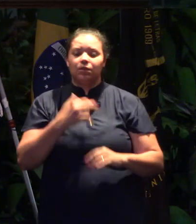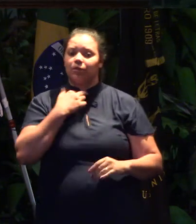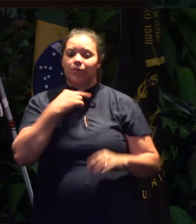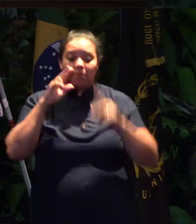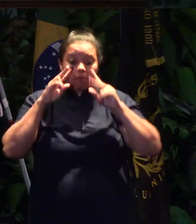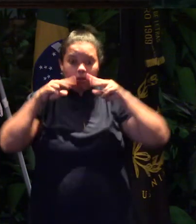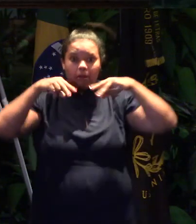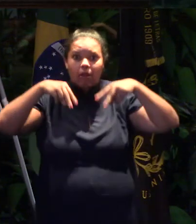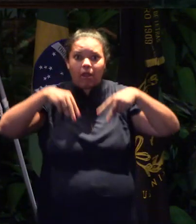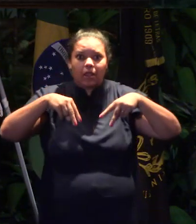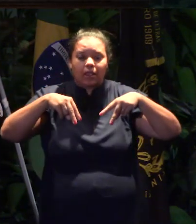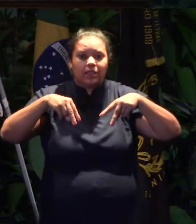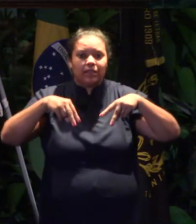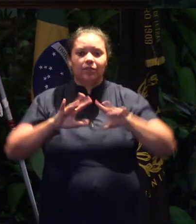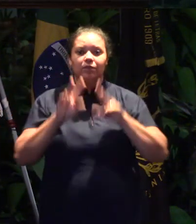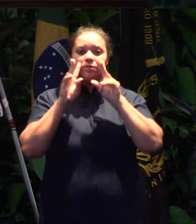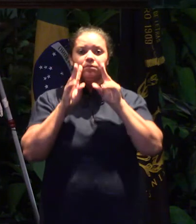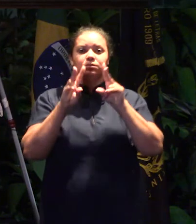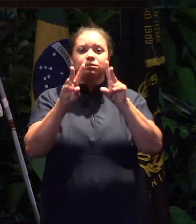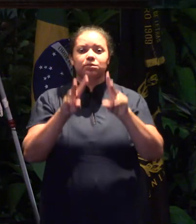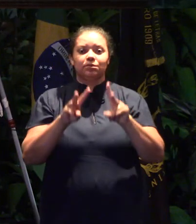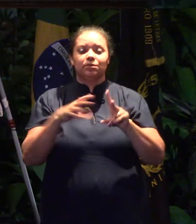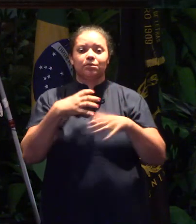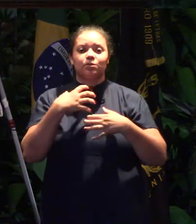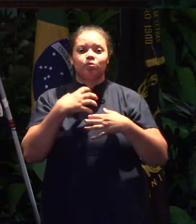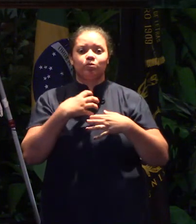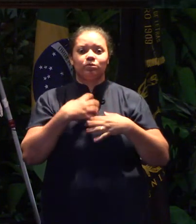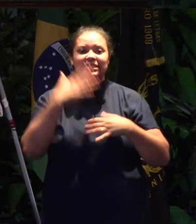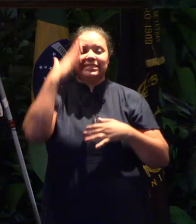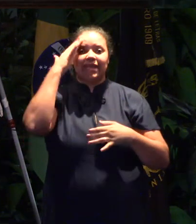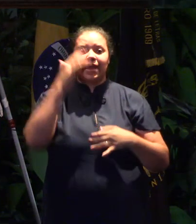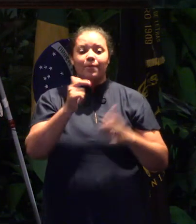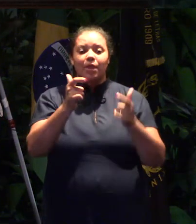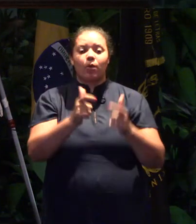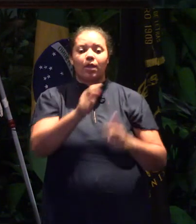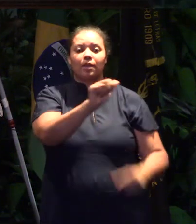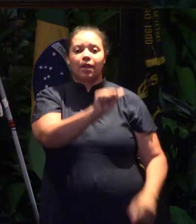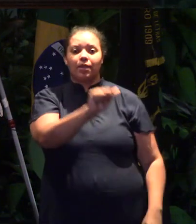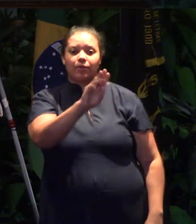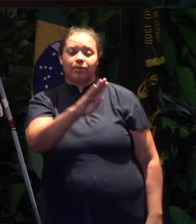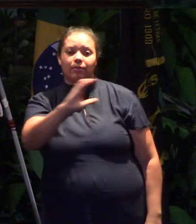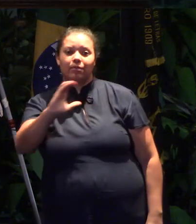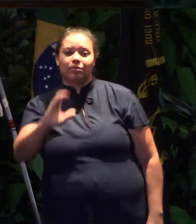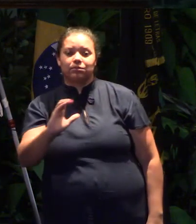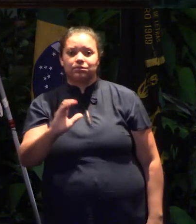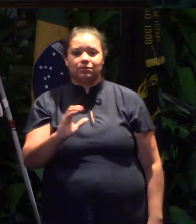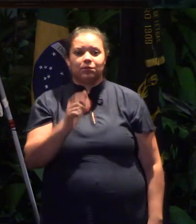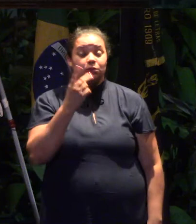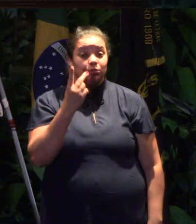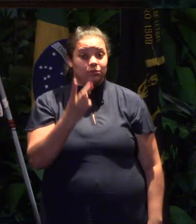teclado. Tinha que... Porque... um bom datilógrafo, um bom digitador, não pode olhar o teclado para se distrair. Né? Você tem